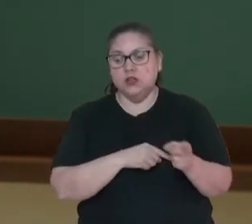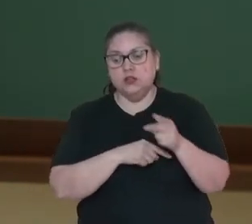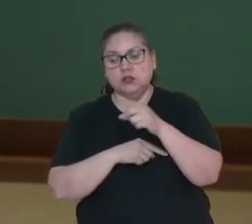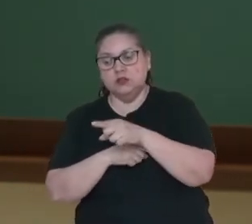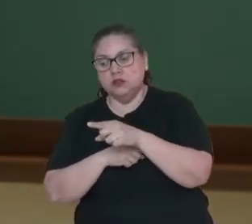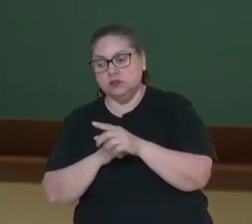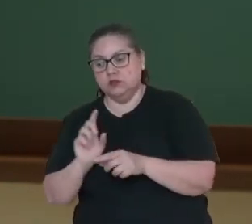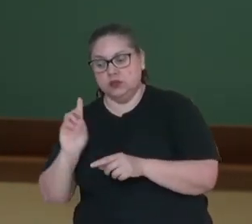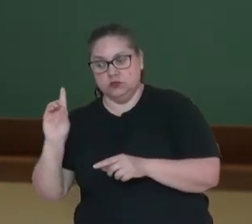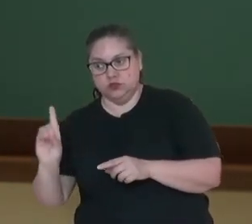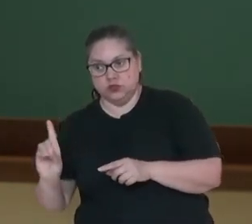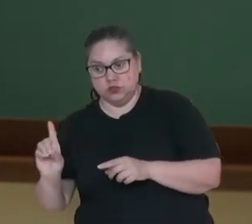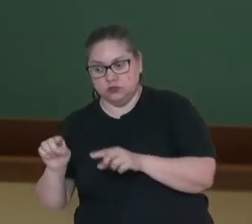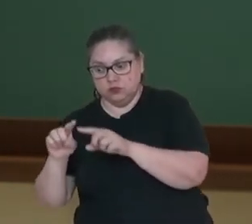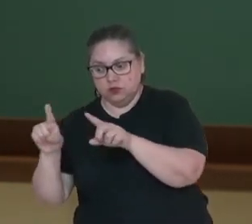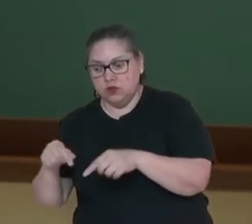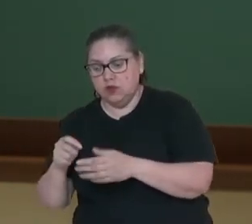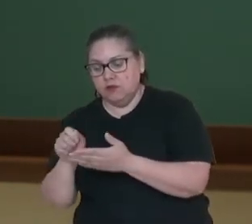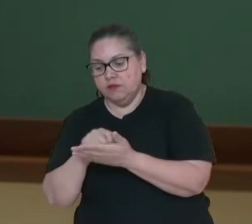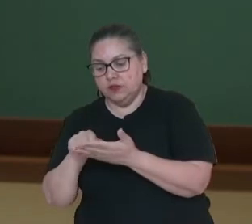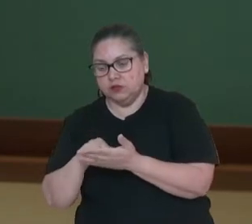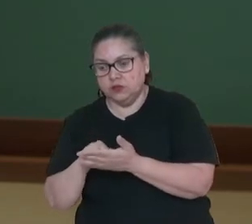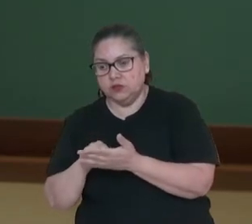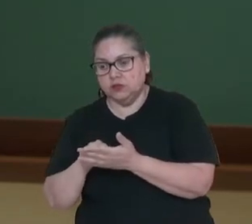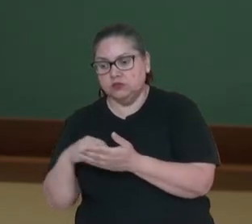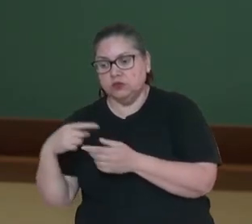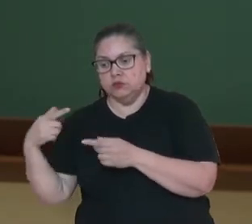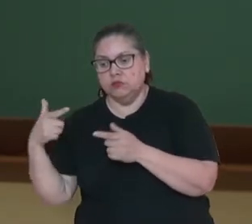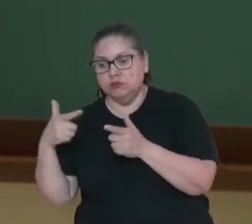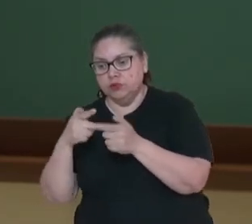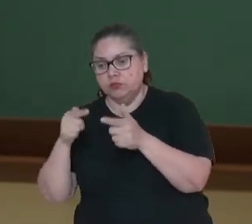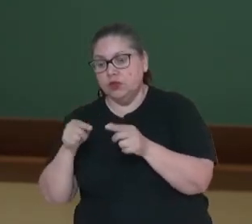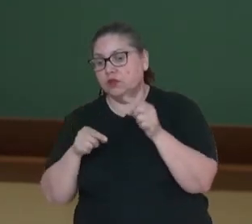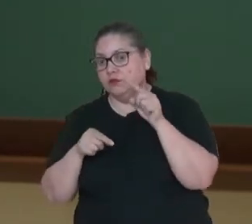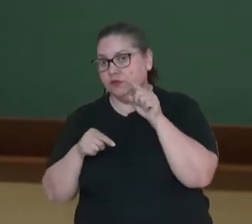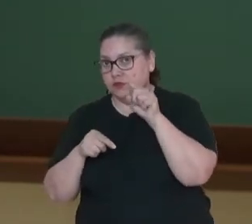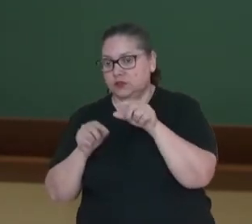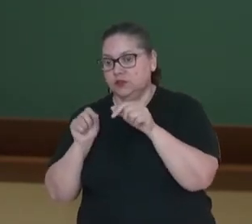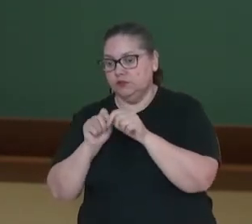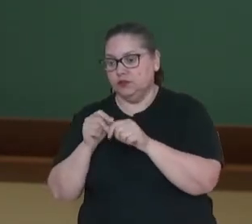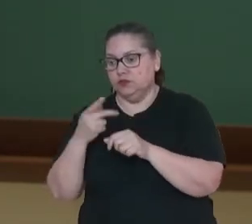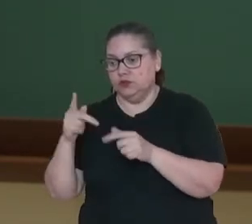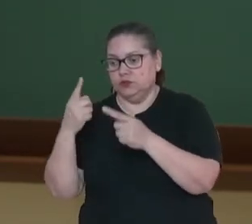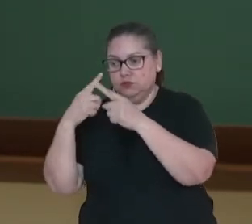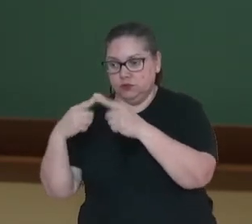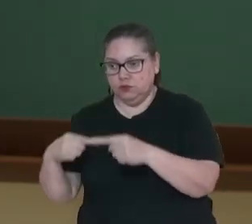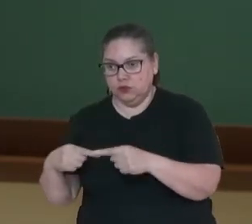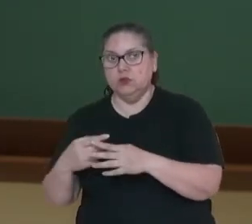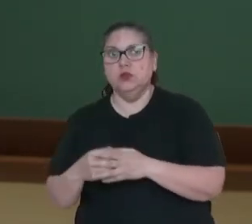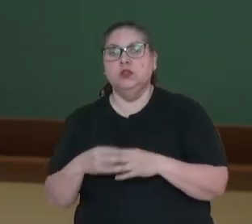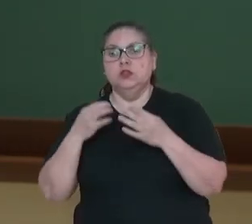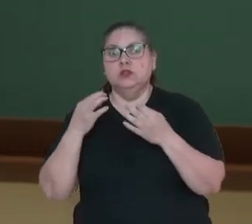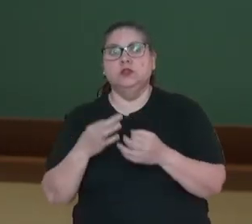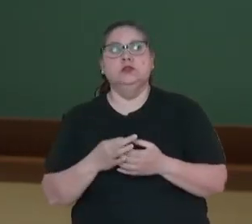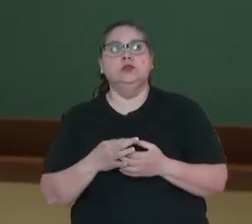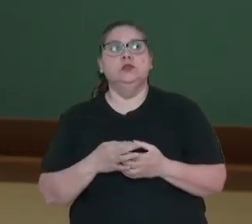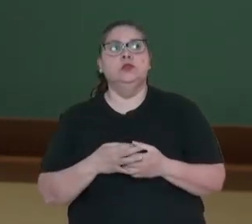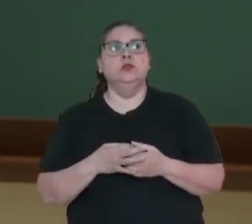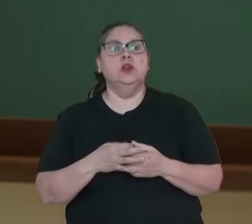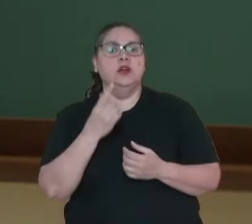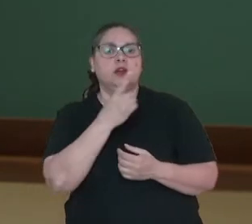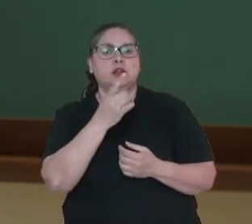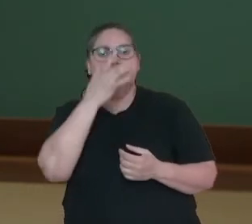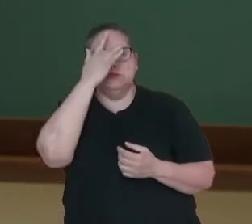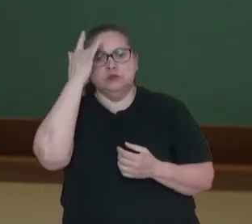do lado direito, você vai anotar os disparos que você fizer no seu adversário, certo?